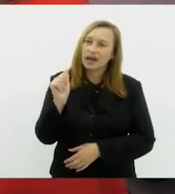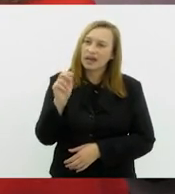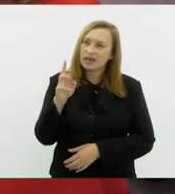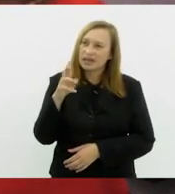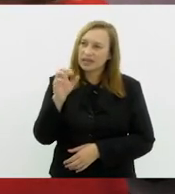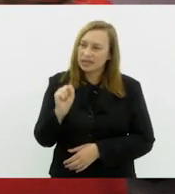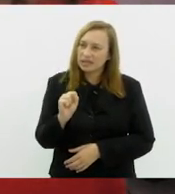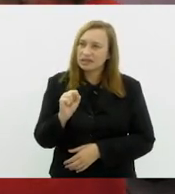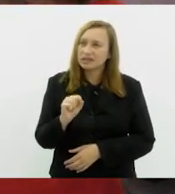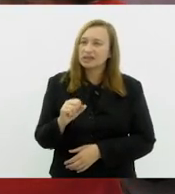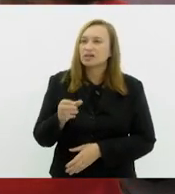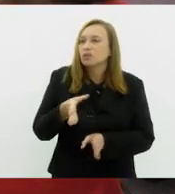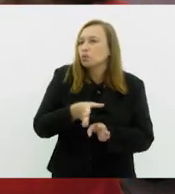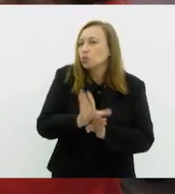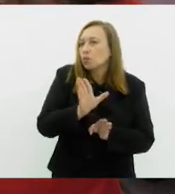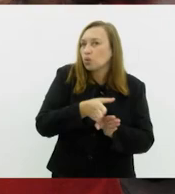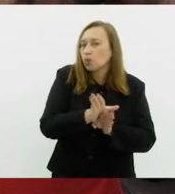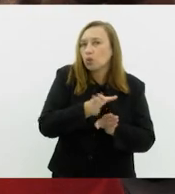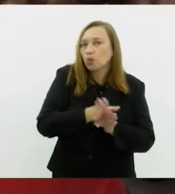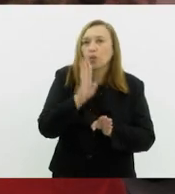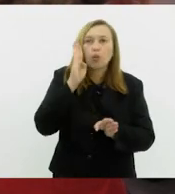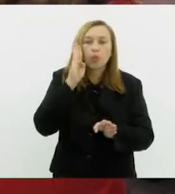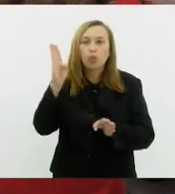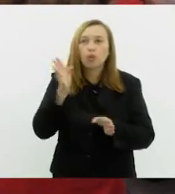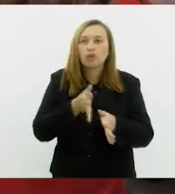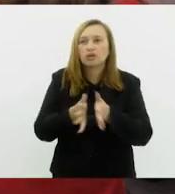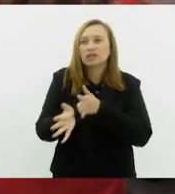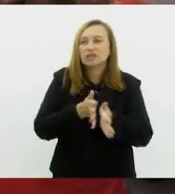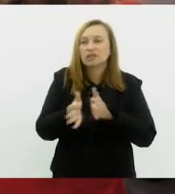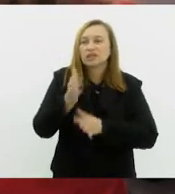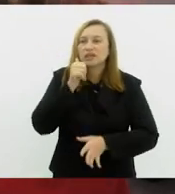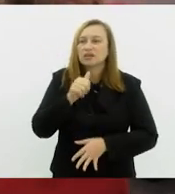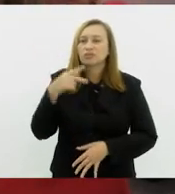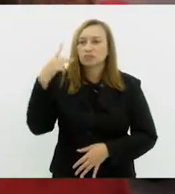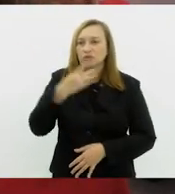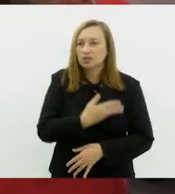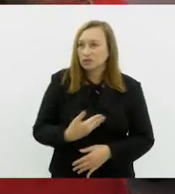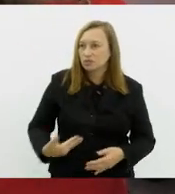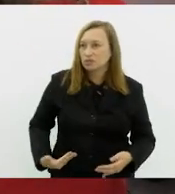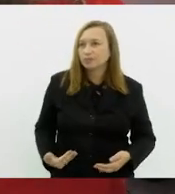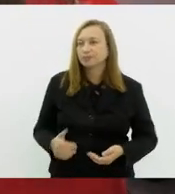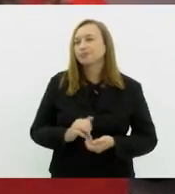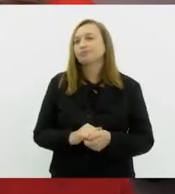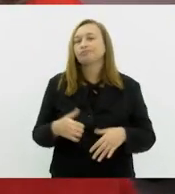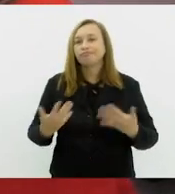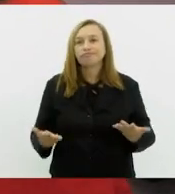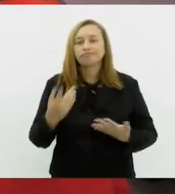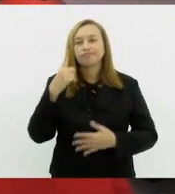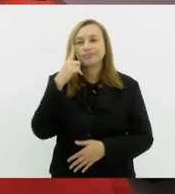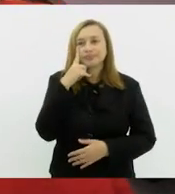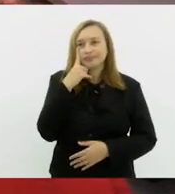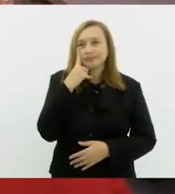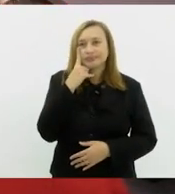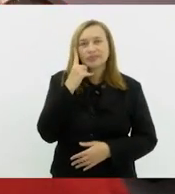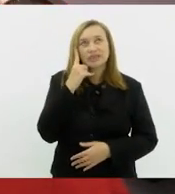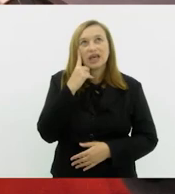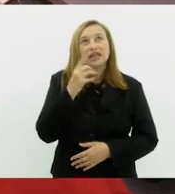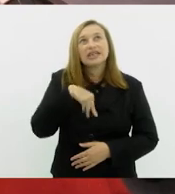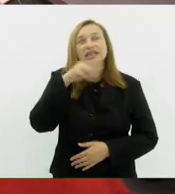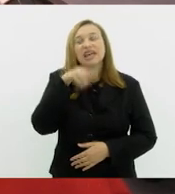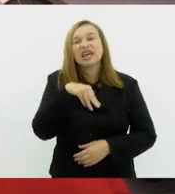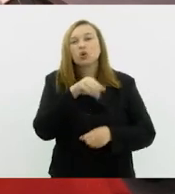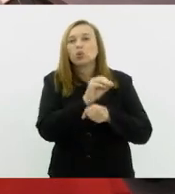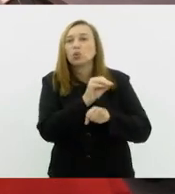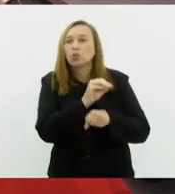tem orientado principalmente o acesso das mulheres a políticas públicas. Então, pensando em quem cuida, eu acho